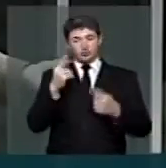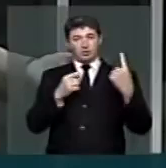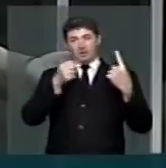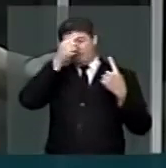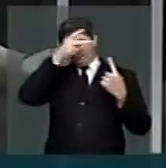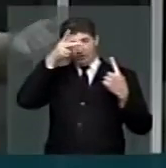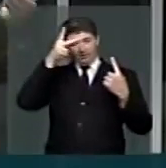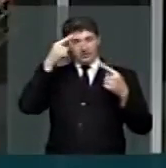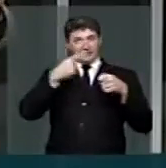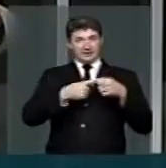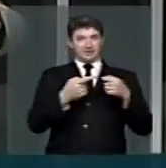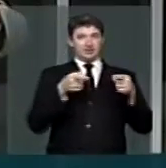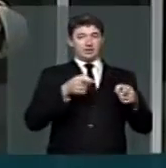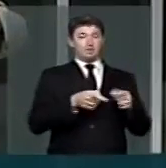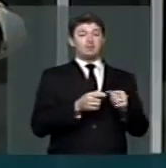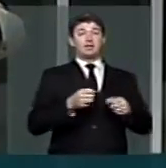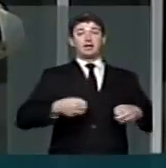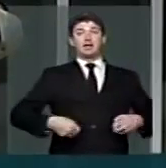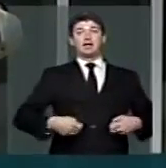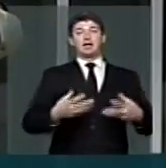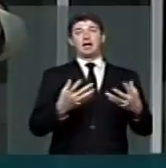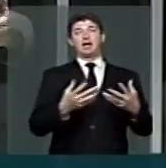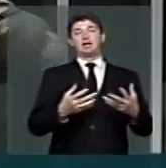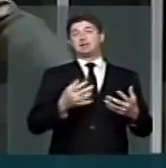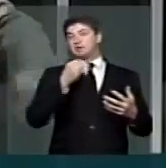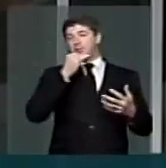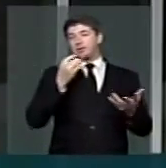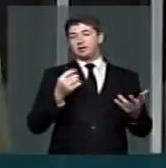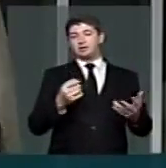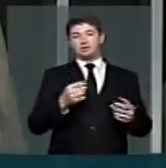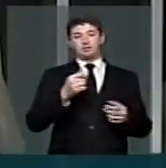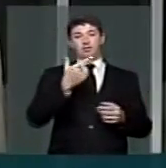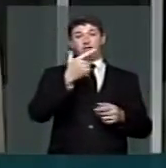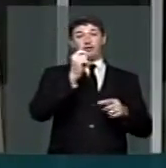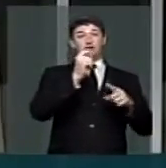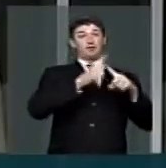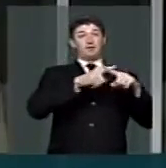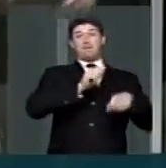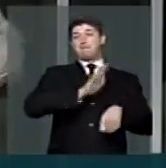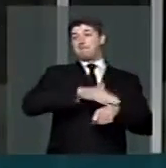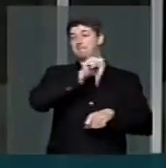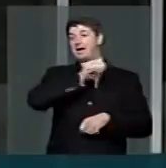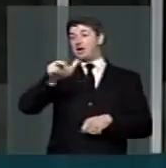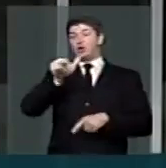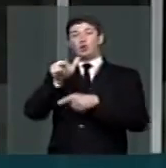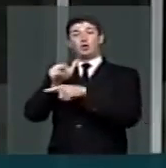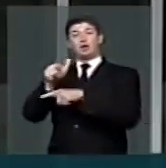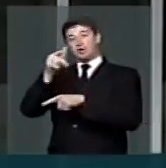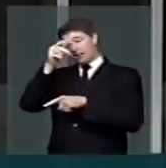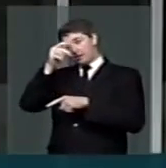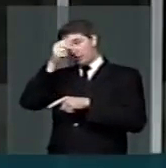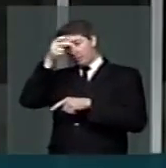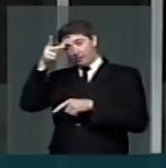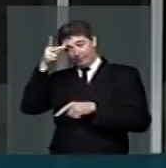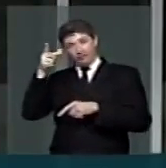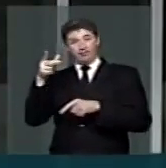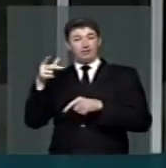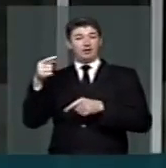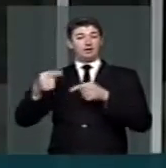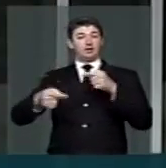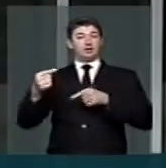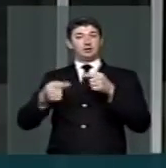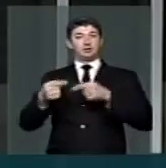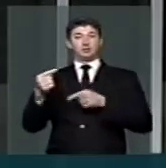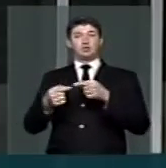prefeito de uma cidade possa gastar, deputada Benedita, 20 vezes mais dinheiro do que o outro candidato que disputa